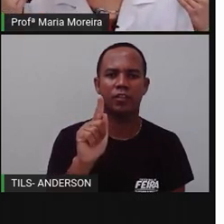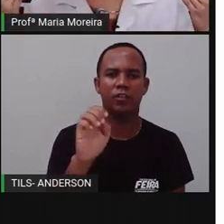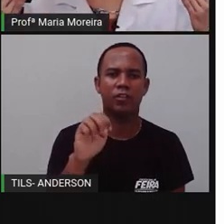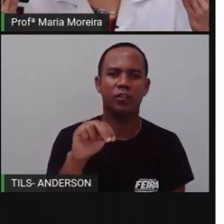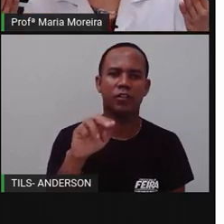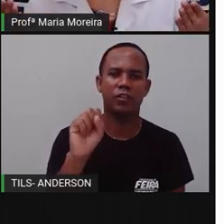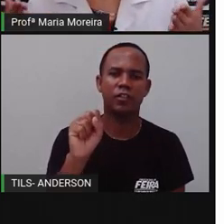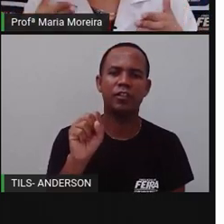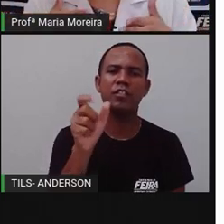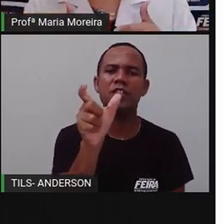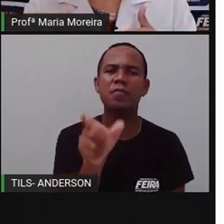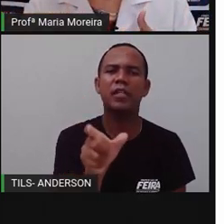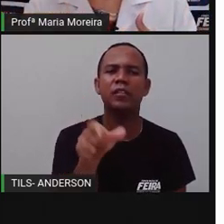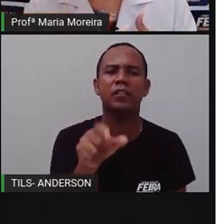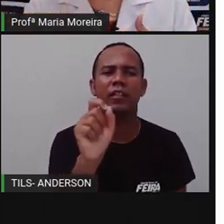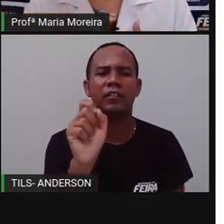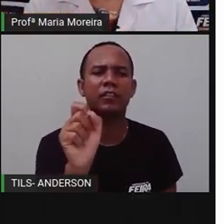quê? Os